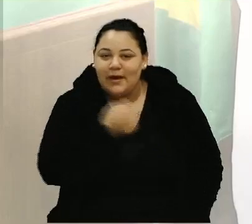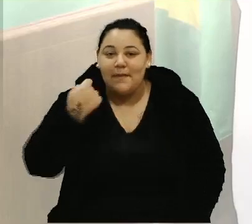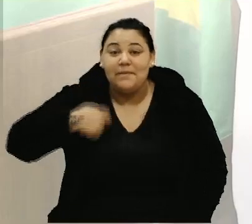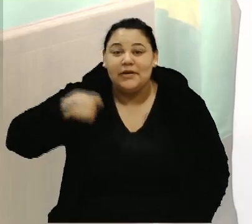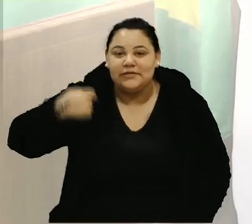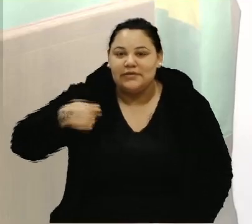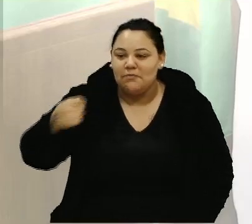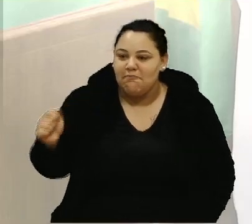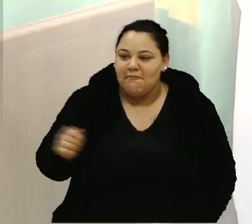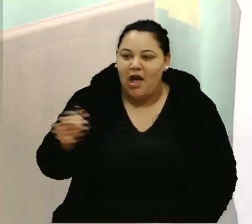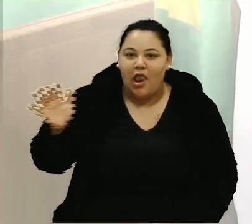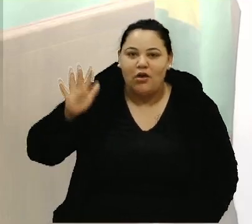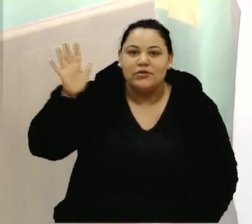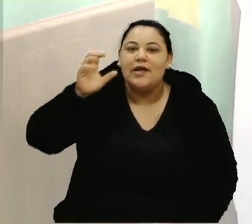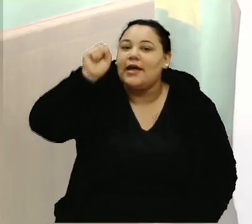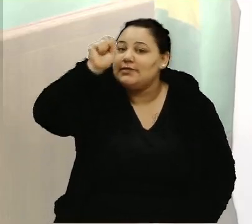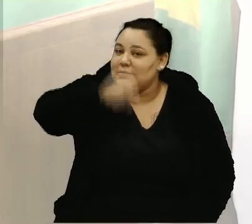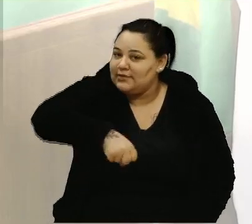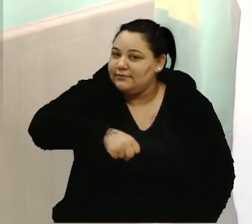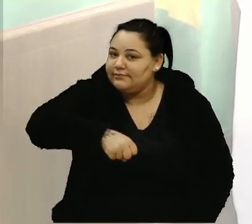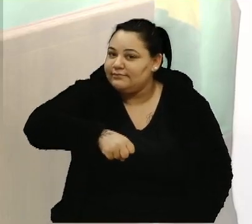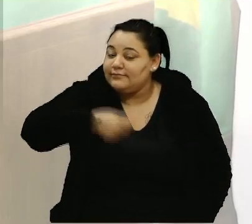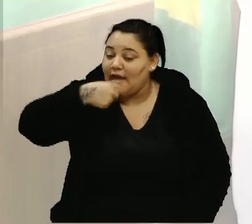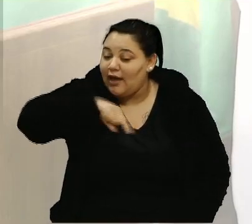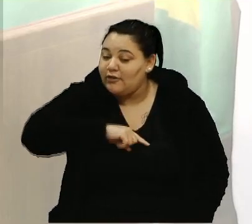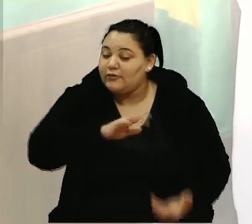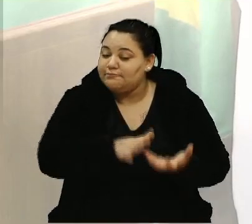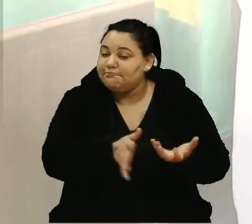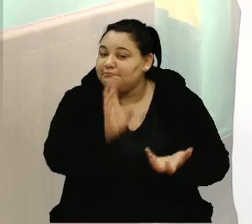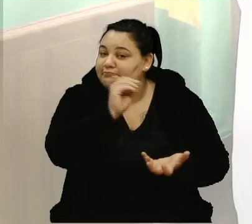precisamos valorizar a nossa Codeca.